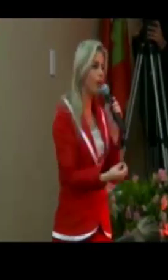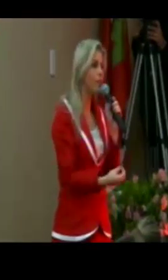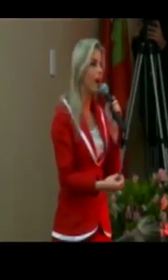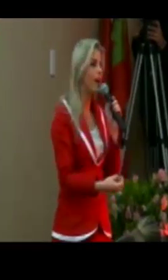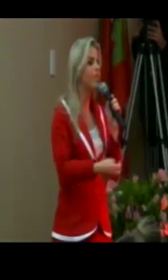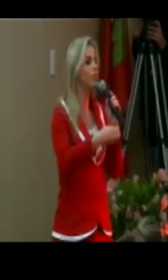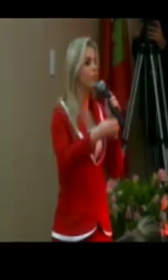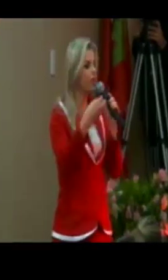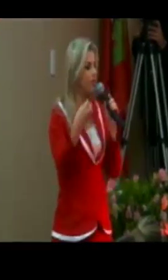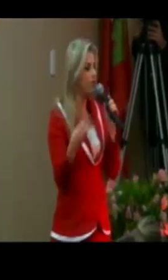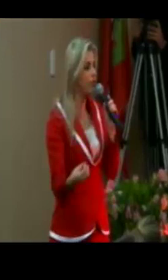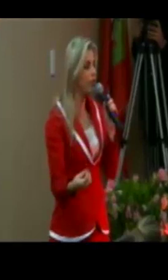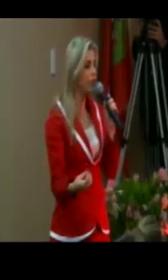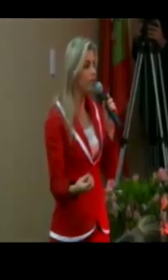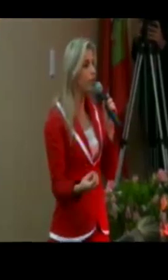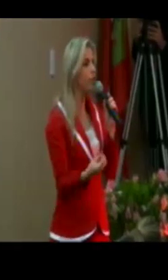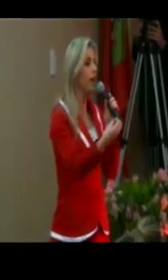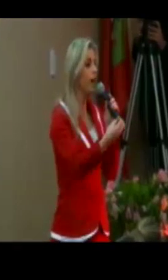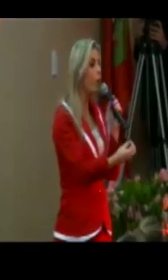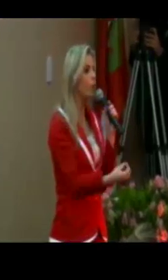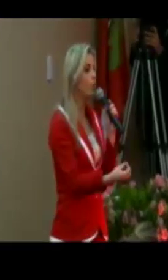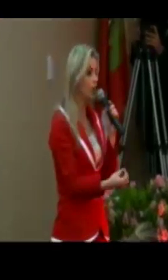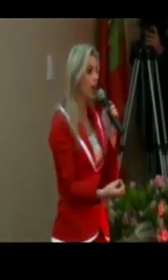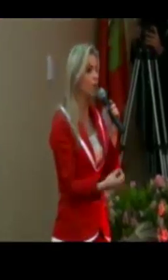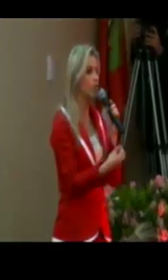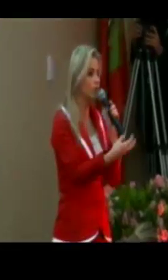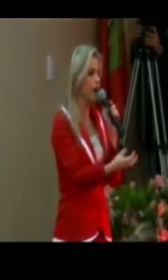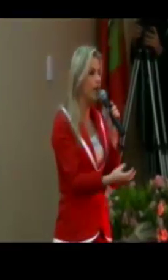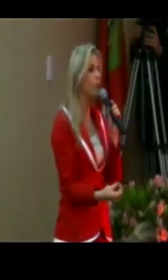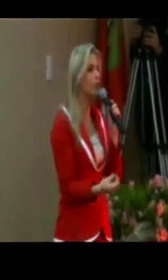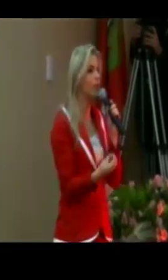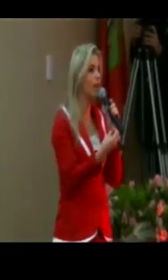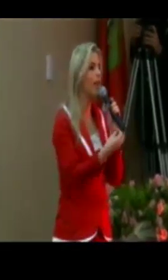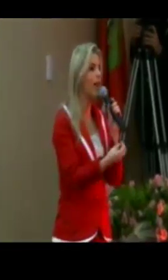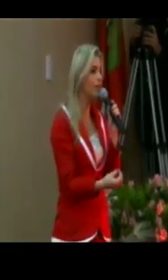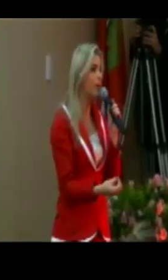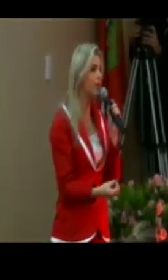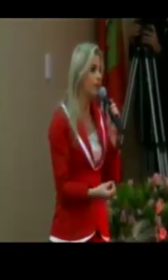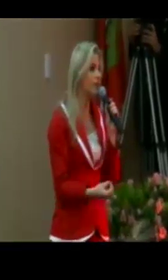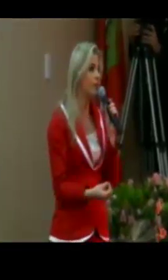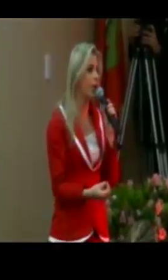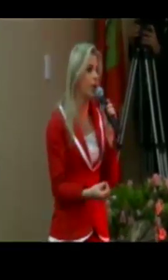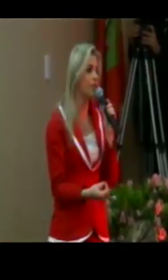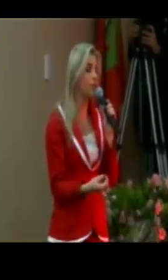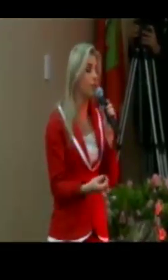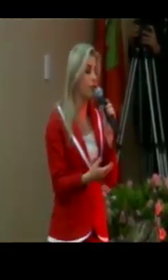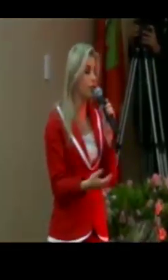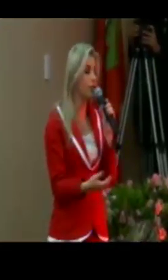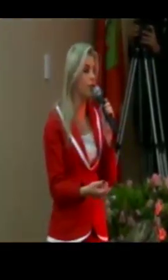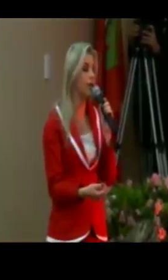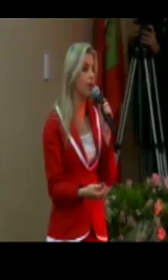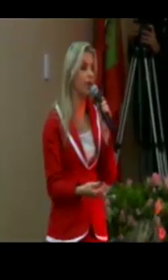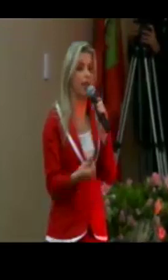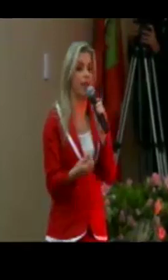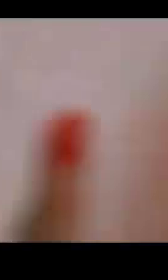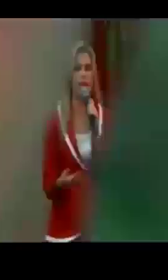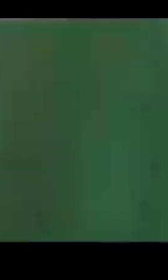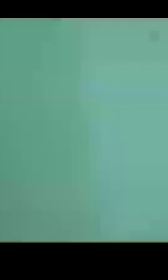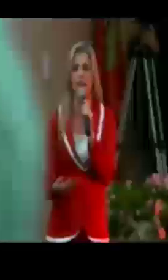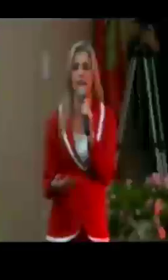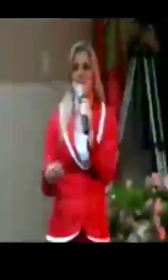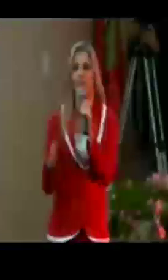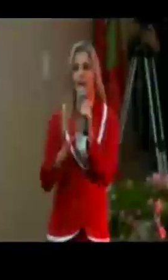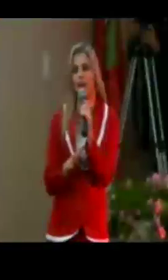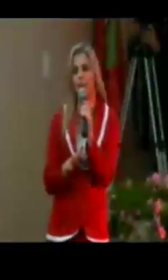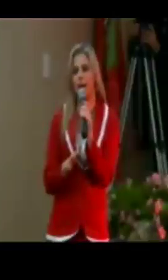só realmente vai participar se ele tiver acesso à informação e tiver a oportunidade de espaço para que essa participação realmente seja